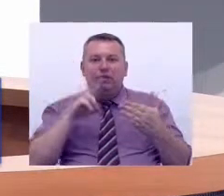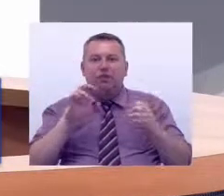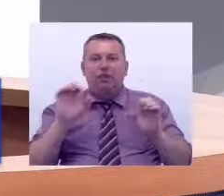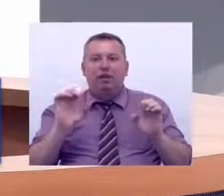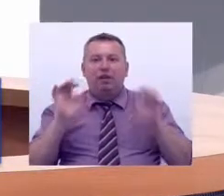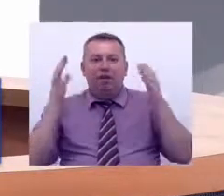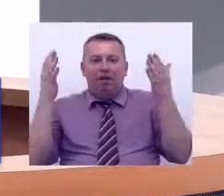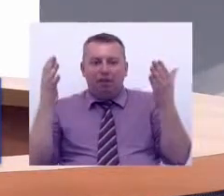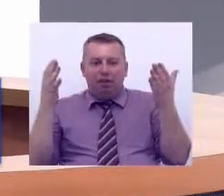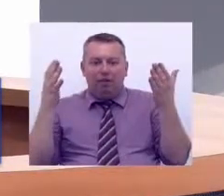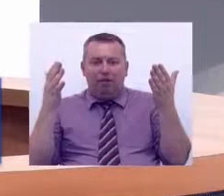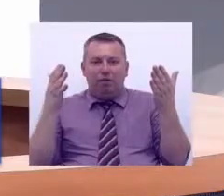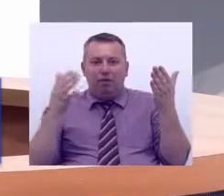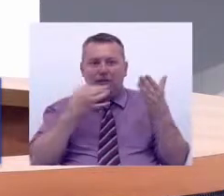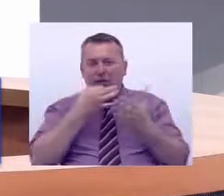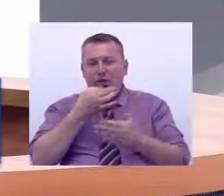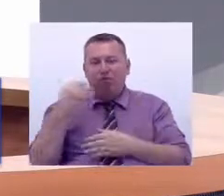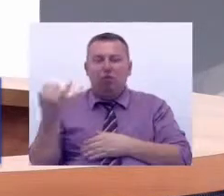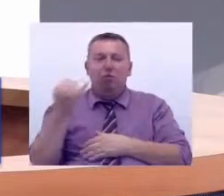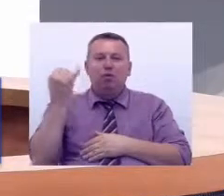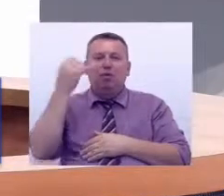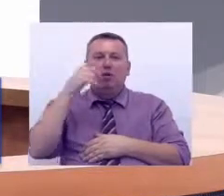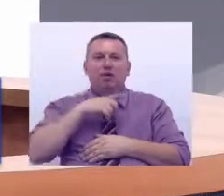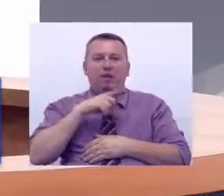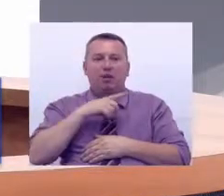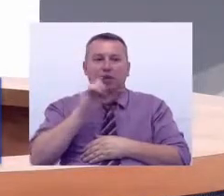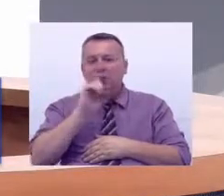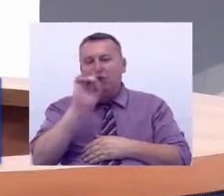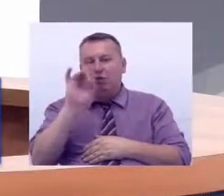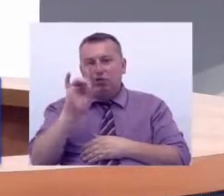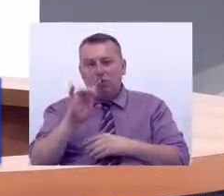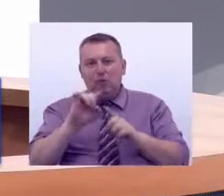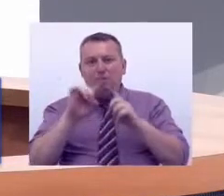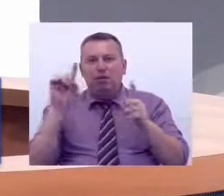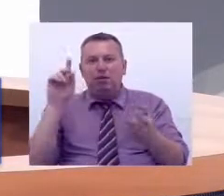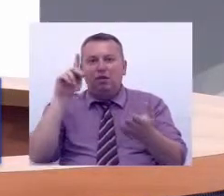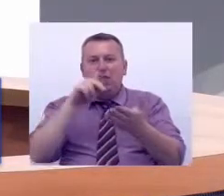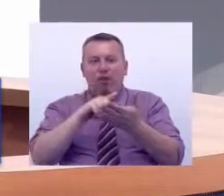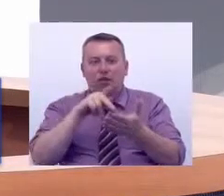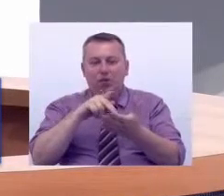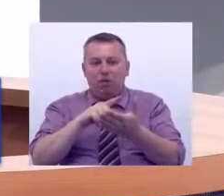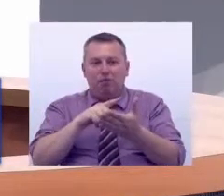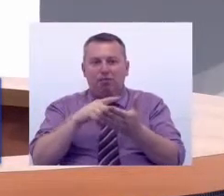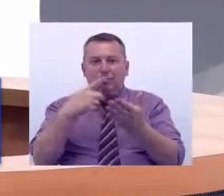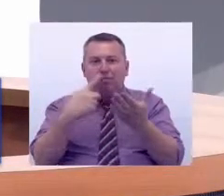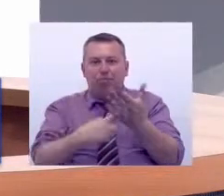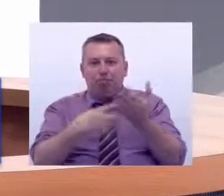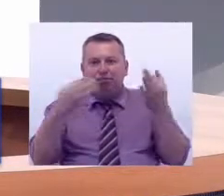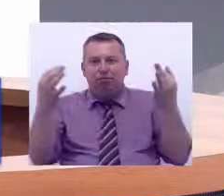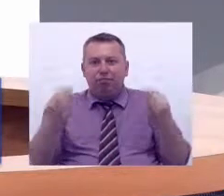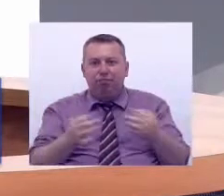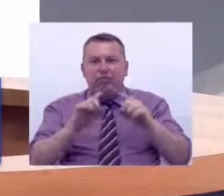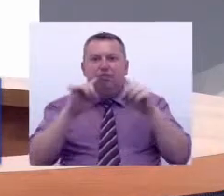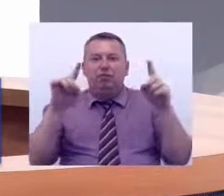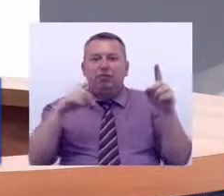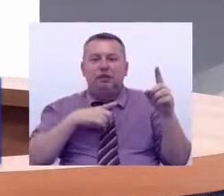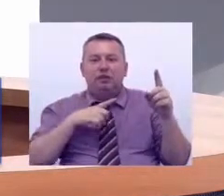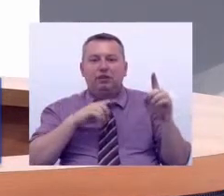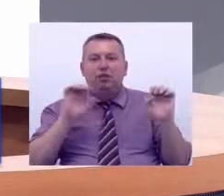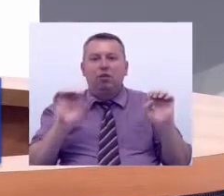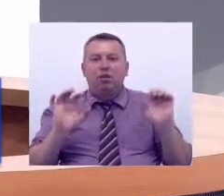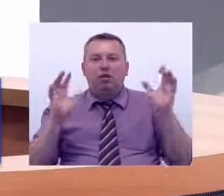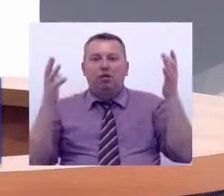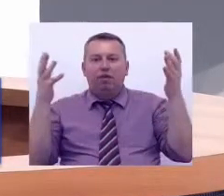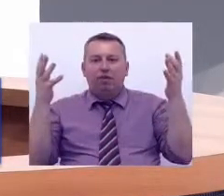como esse, eu acho muito importante que tenhamos, e não só de forma pontual, mas que ele seja um